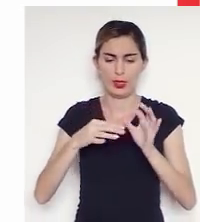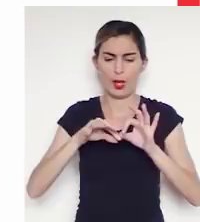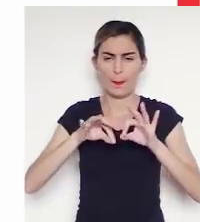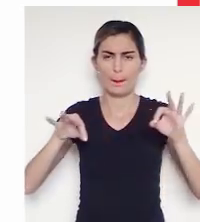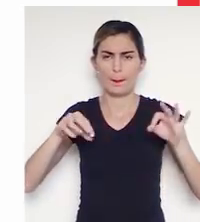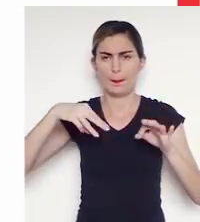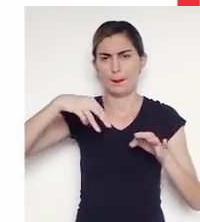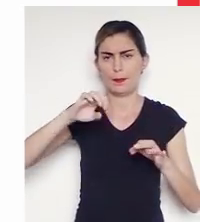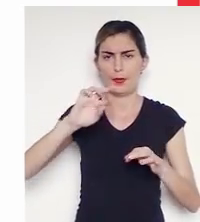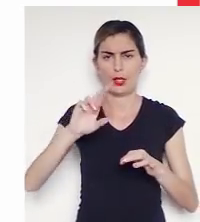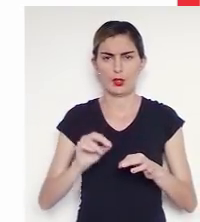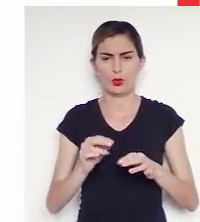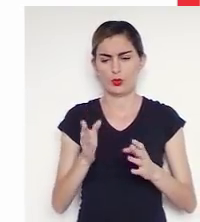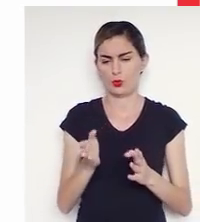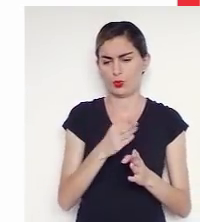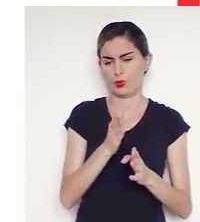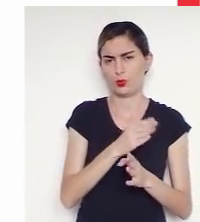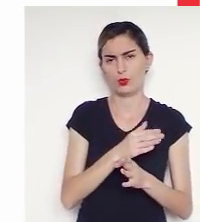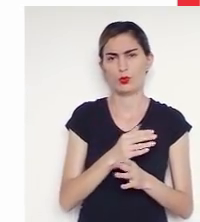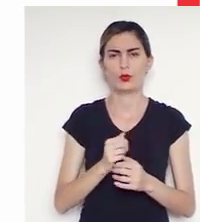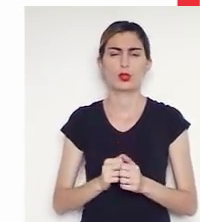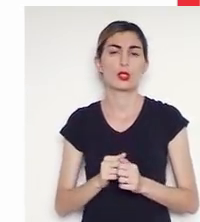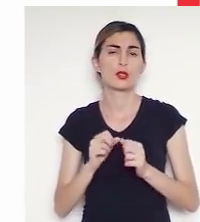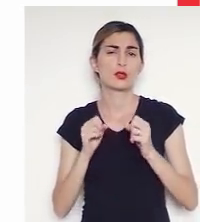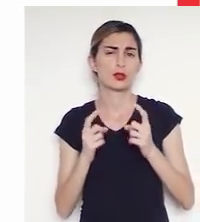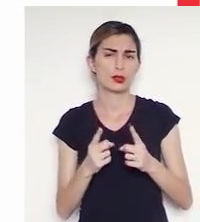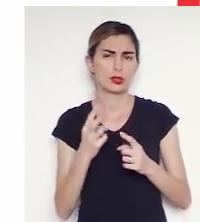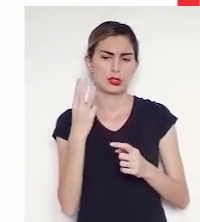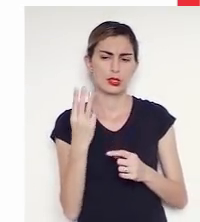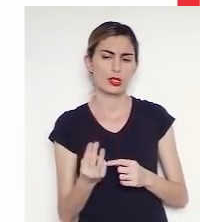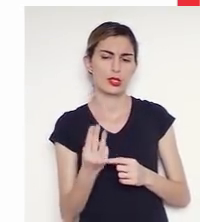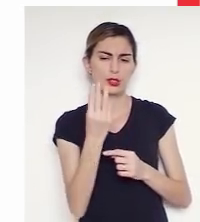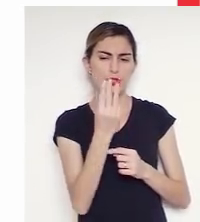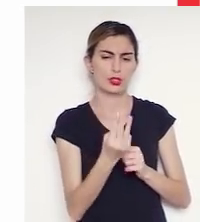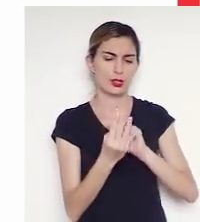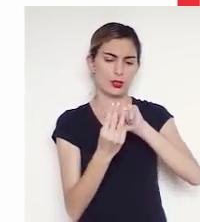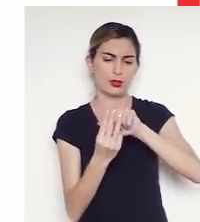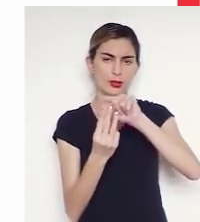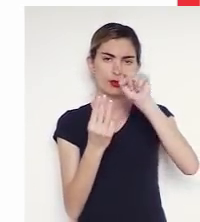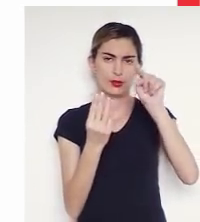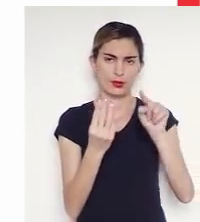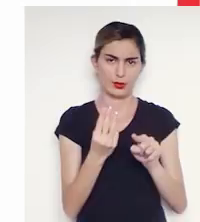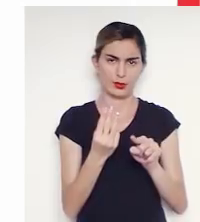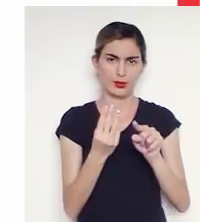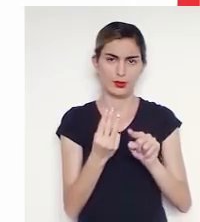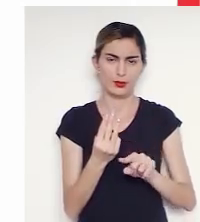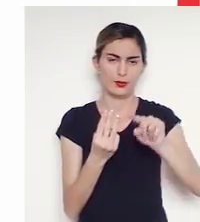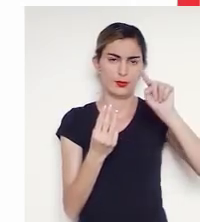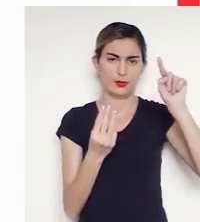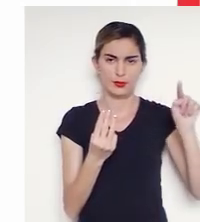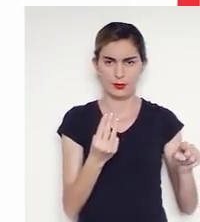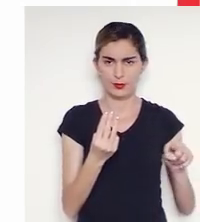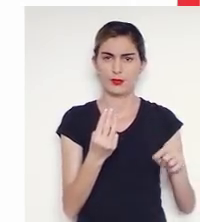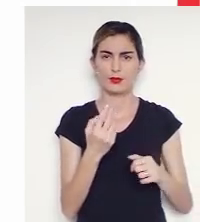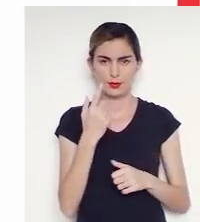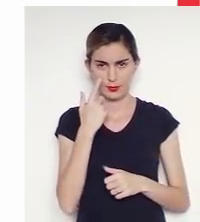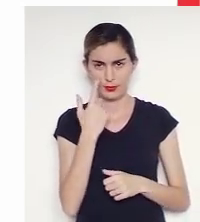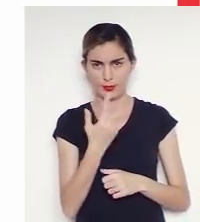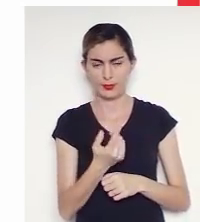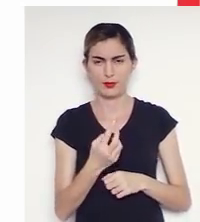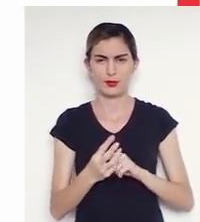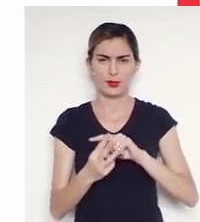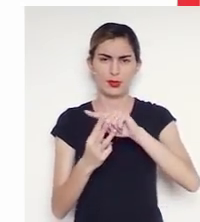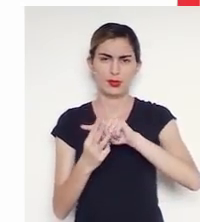metro. Andando para a esquerda, sendo que de 3 em 3 casas